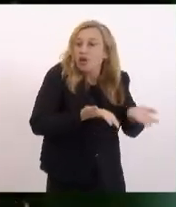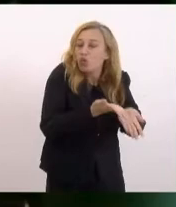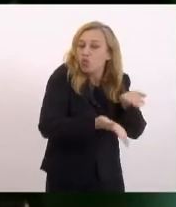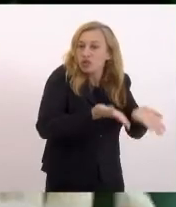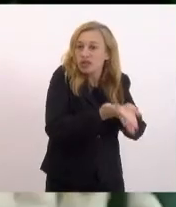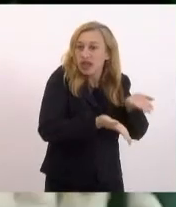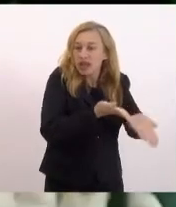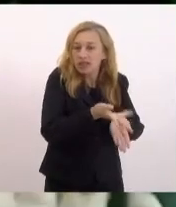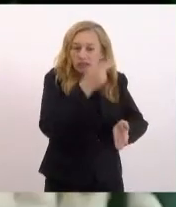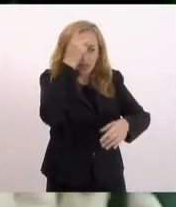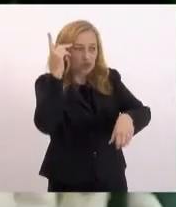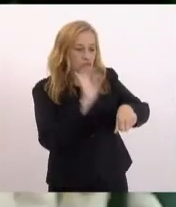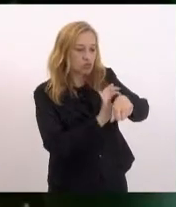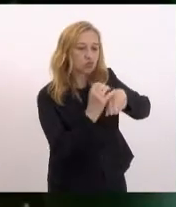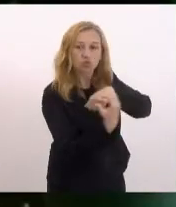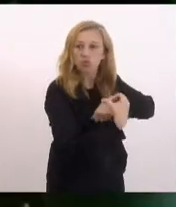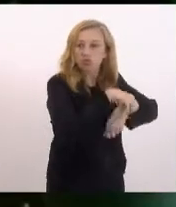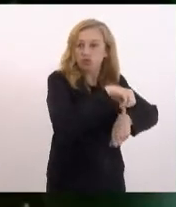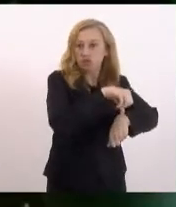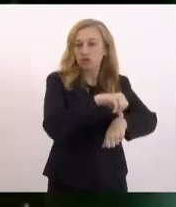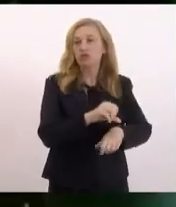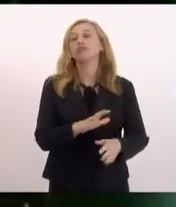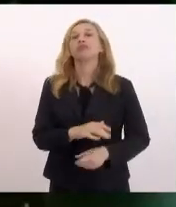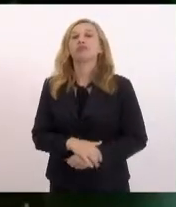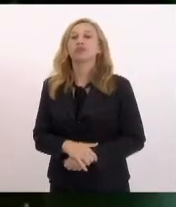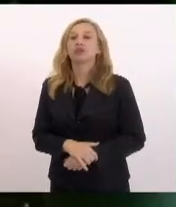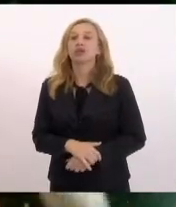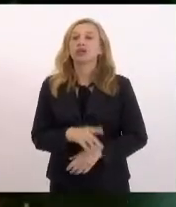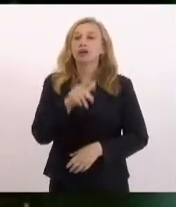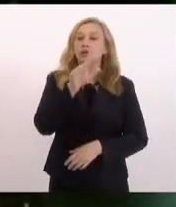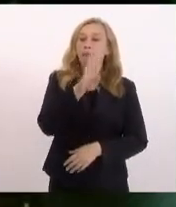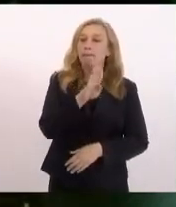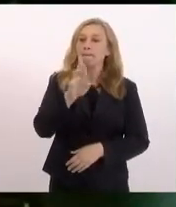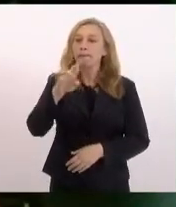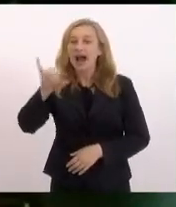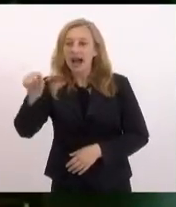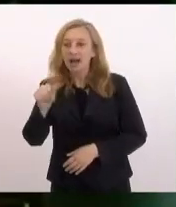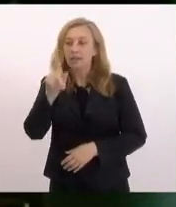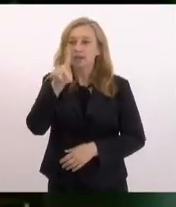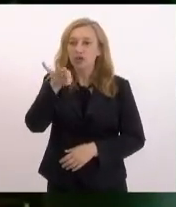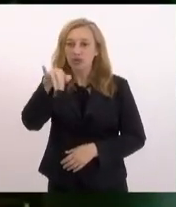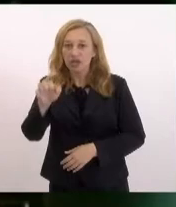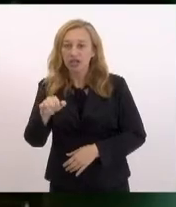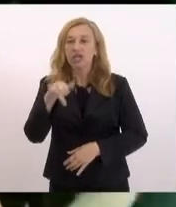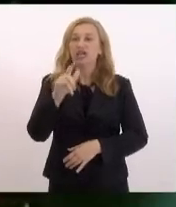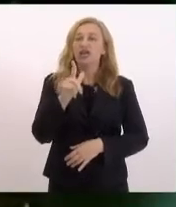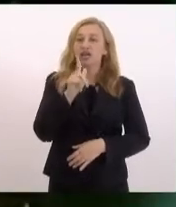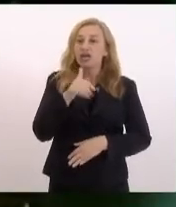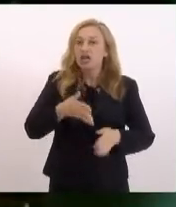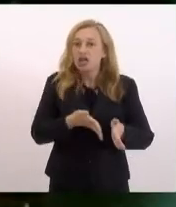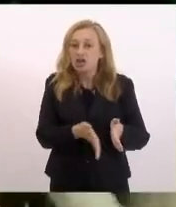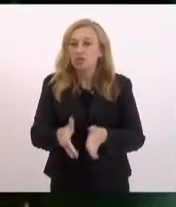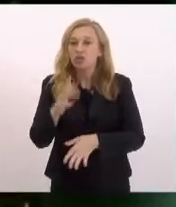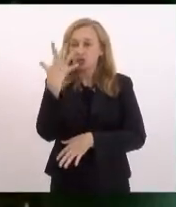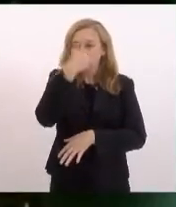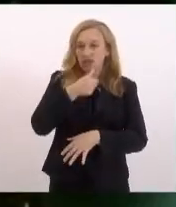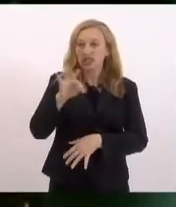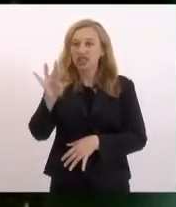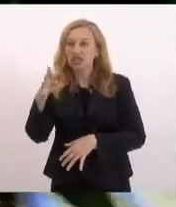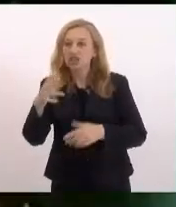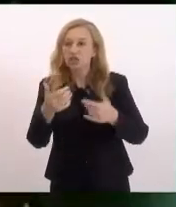com Covid-19. São eles: Barra do Piraí, Rio Bonito, Teresópolis,